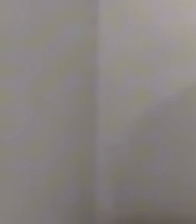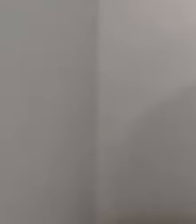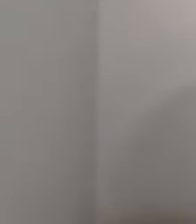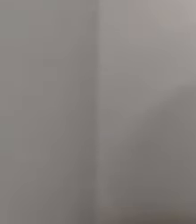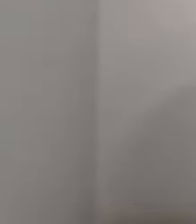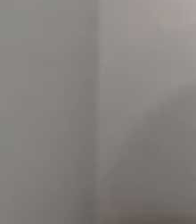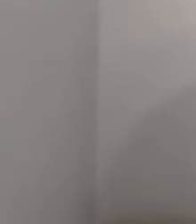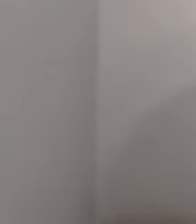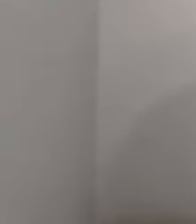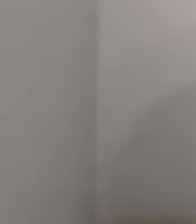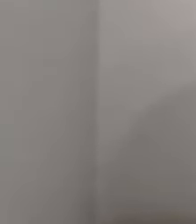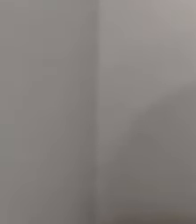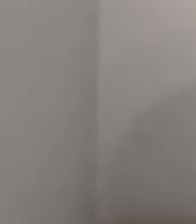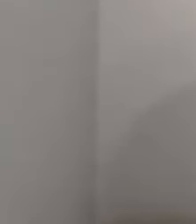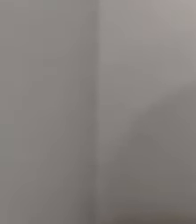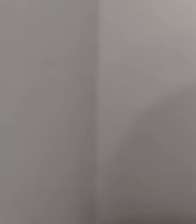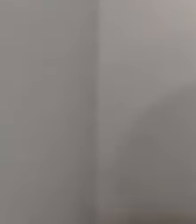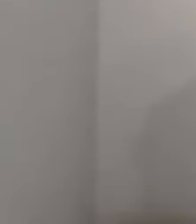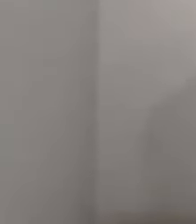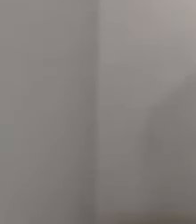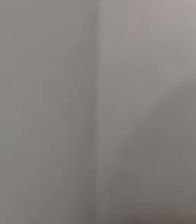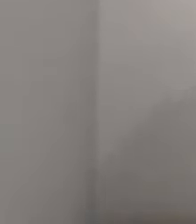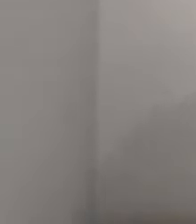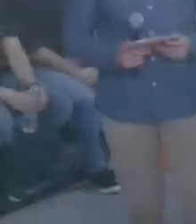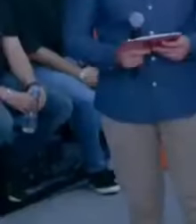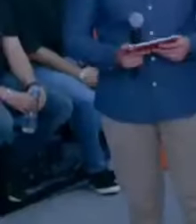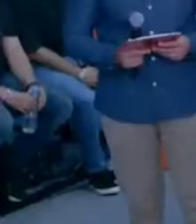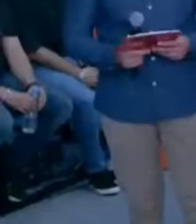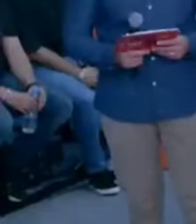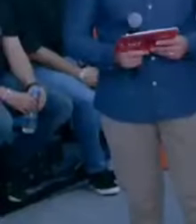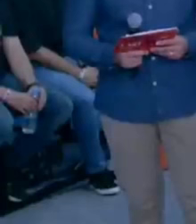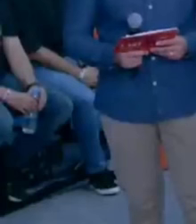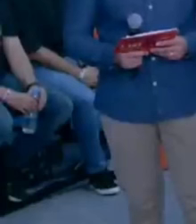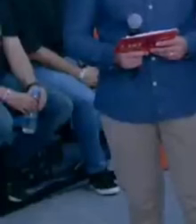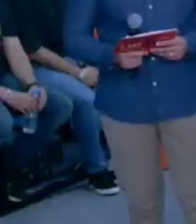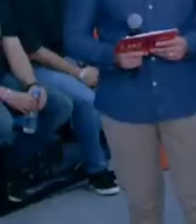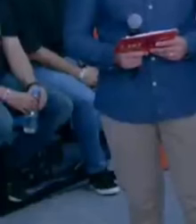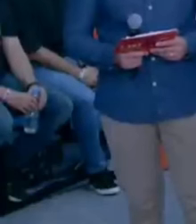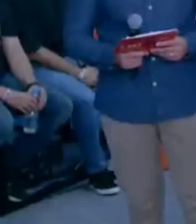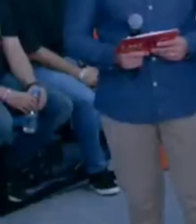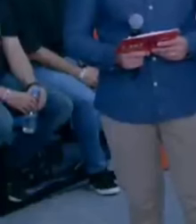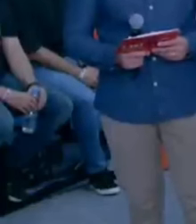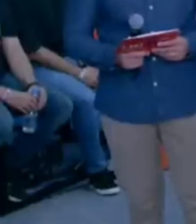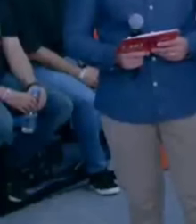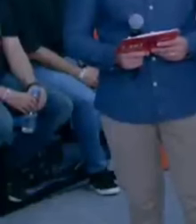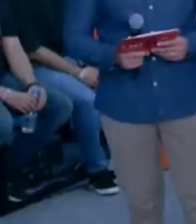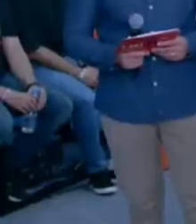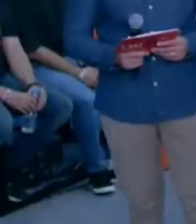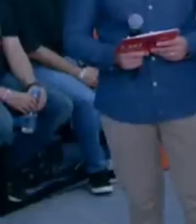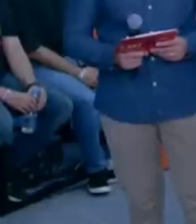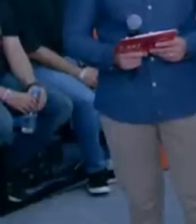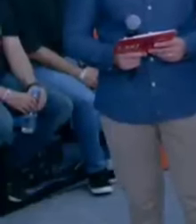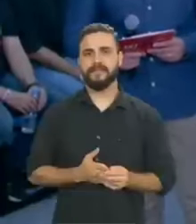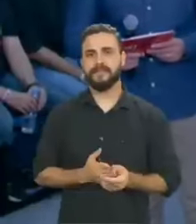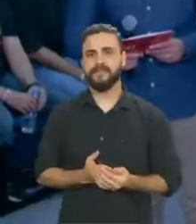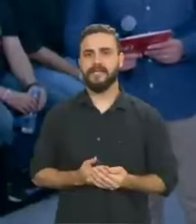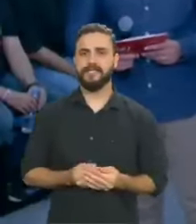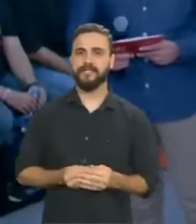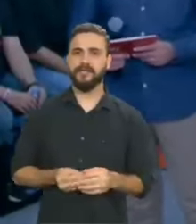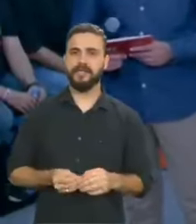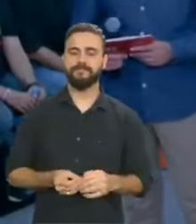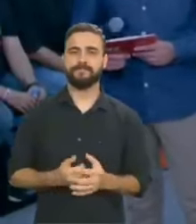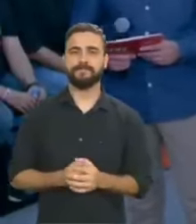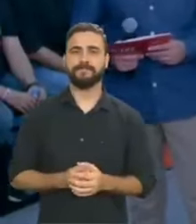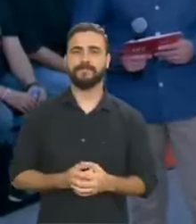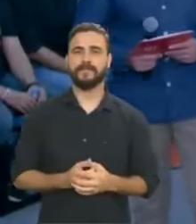fantástico. E agora já são 10 anos de Impacto Livres, Eu não sei se o pessoal que está aqui